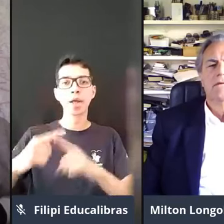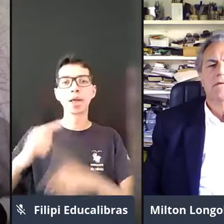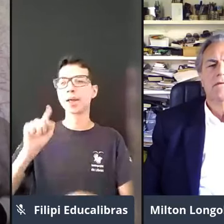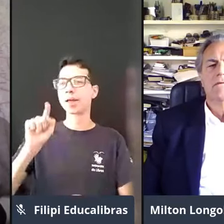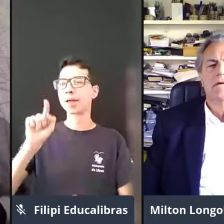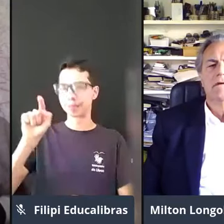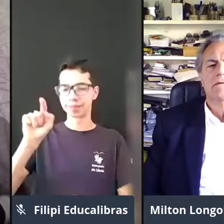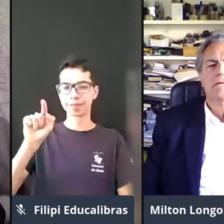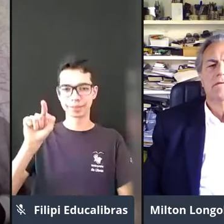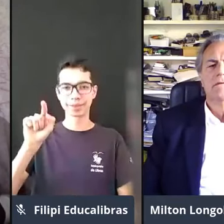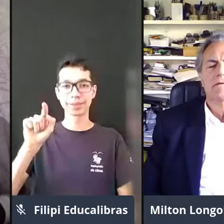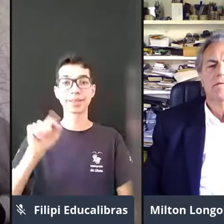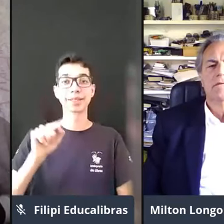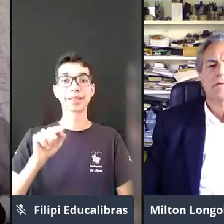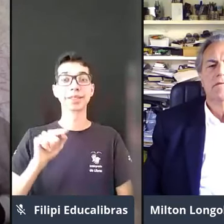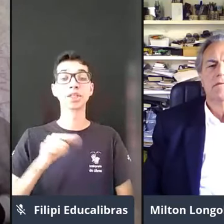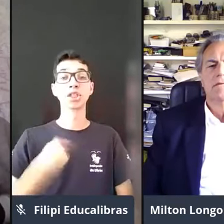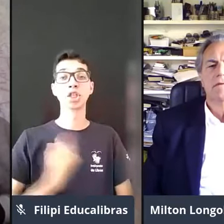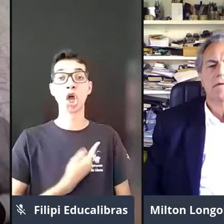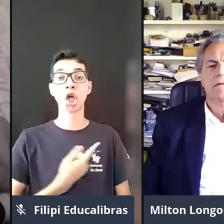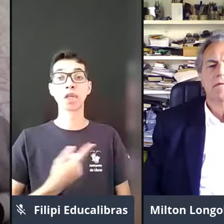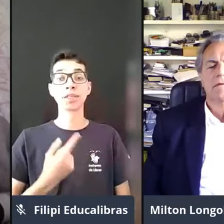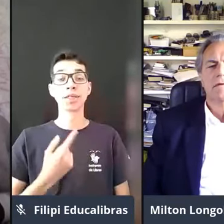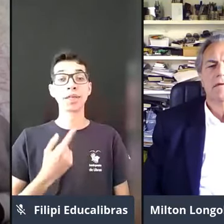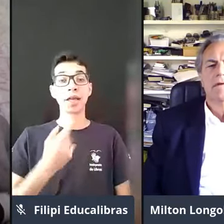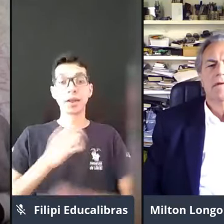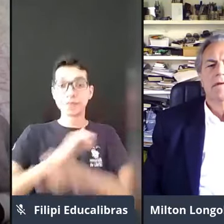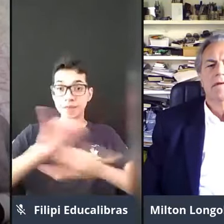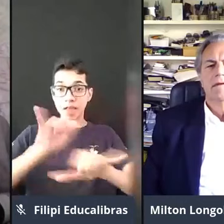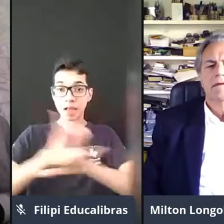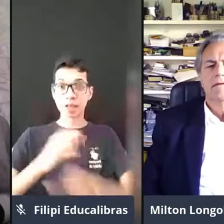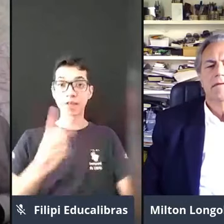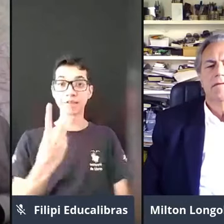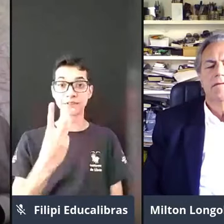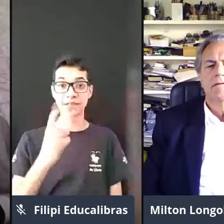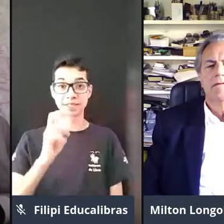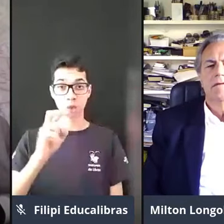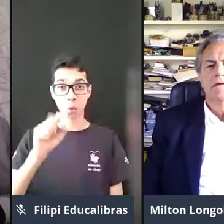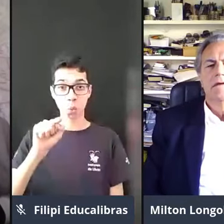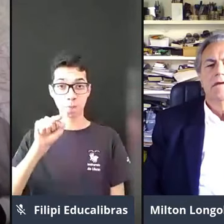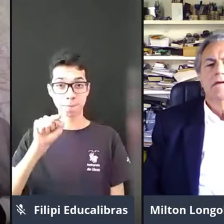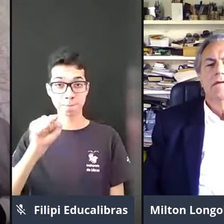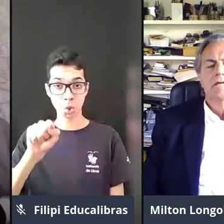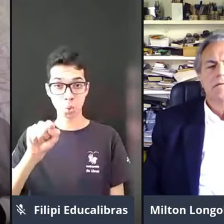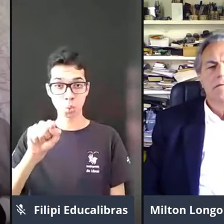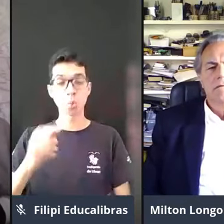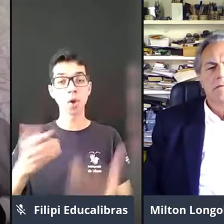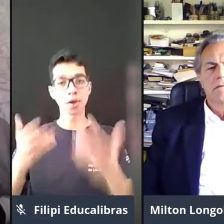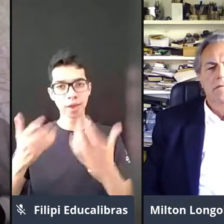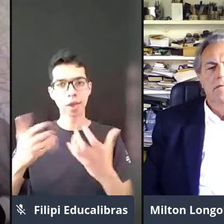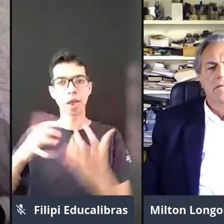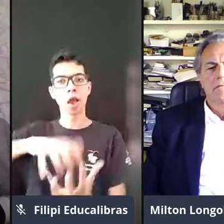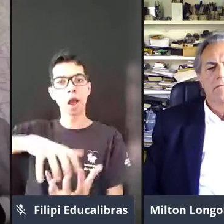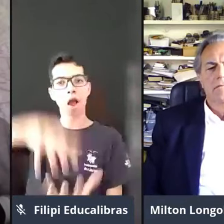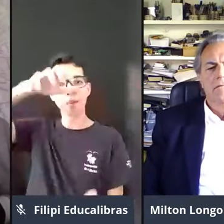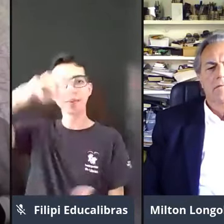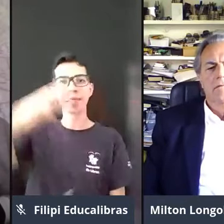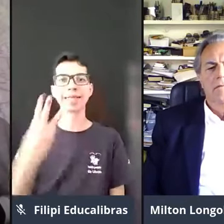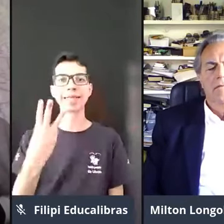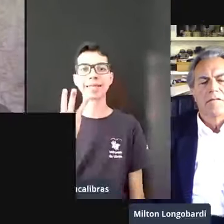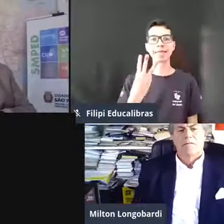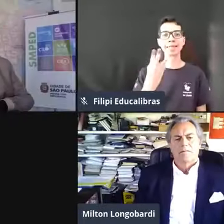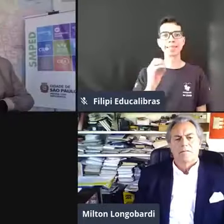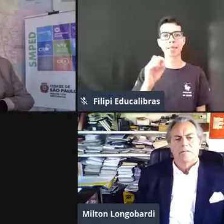de pular de 25 mil seguidores agora para 30 mil seguidores. Então, estamos aproveitando para fazer um